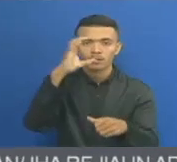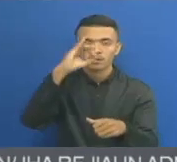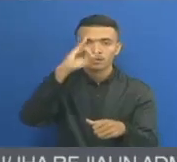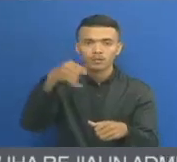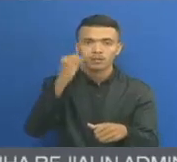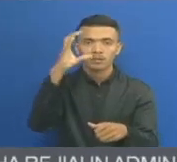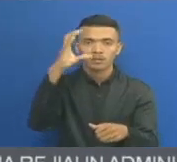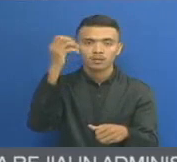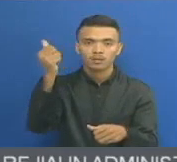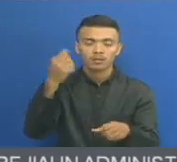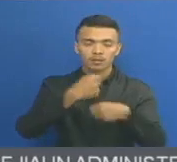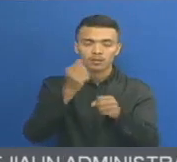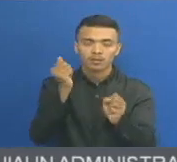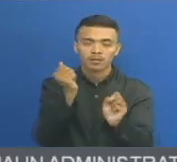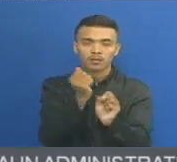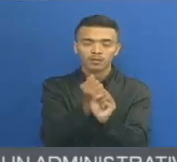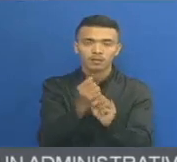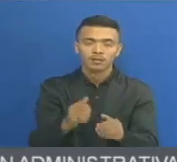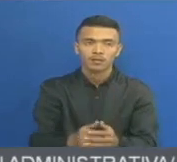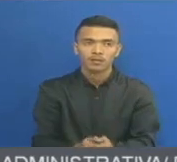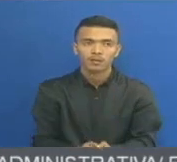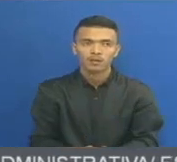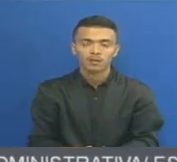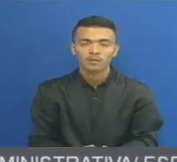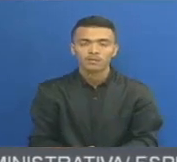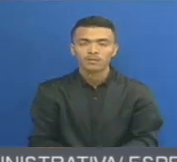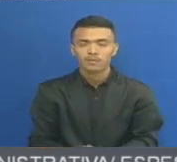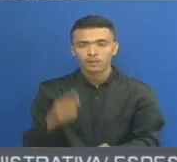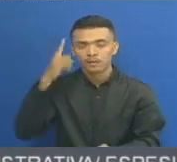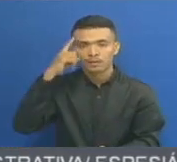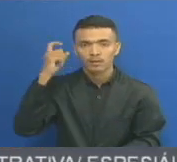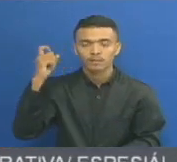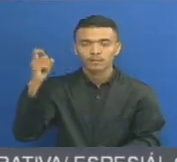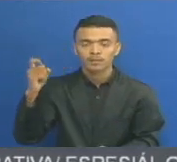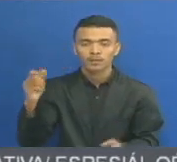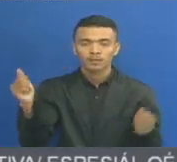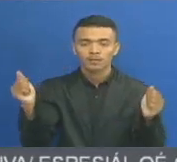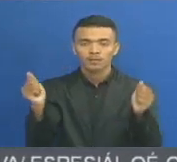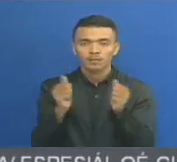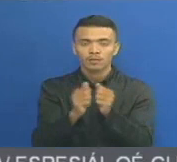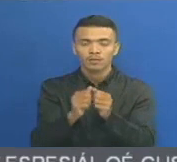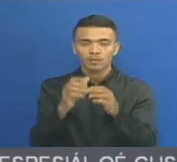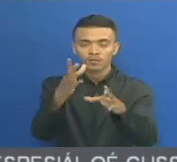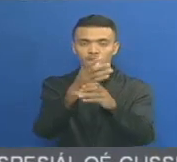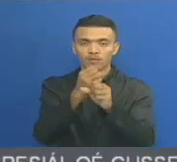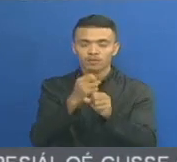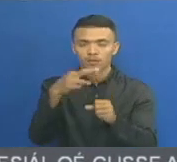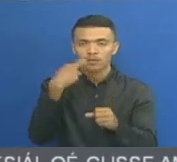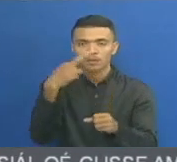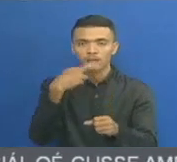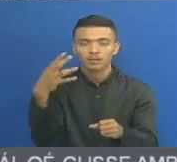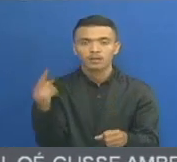mas veio fazer ser César Maliana e tudo se produz isso também. Era uma principal. Estava nem marca o colheita, né?